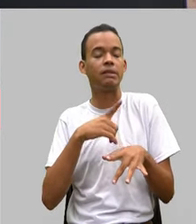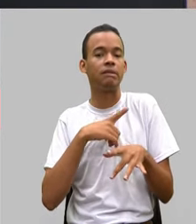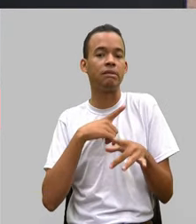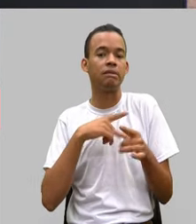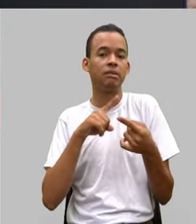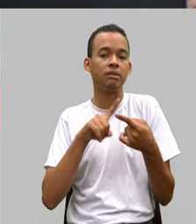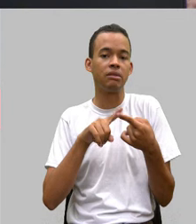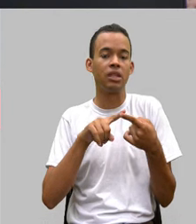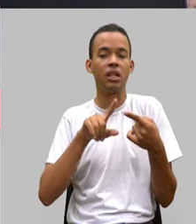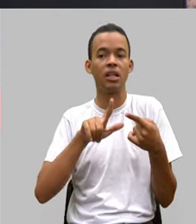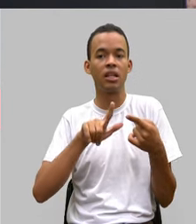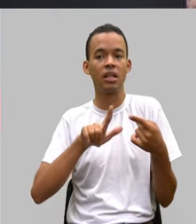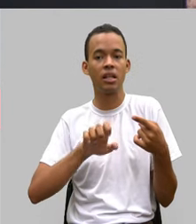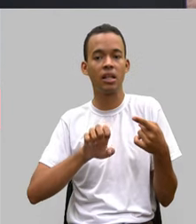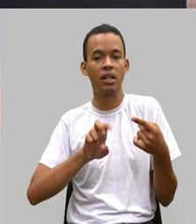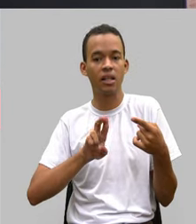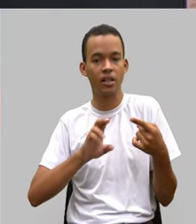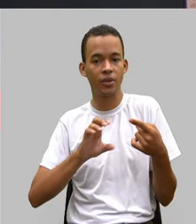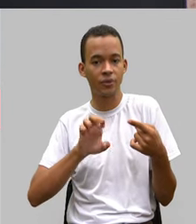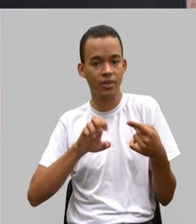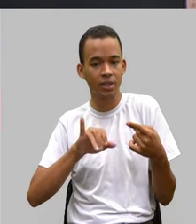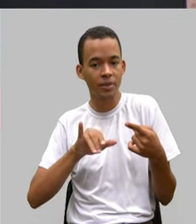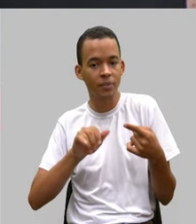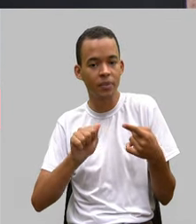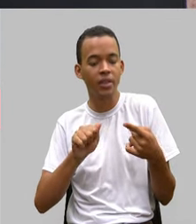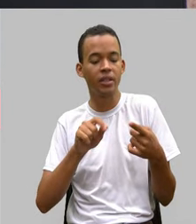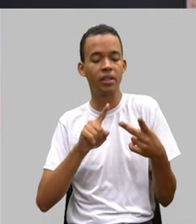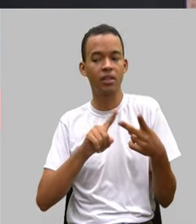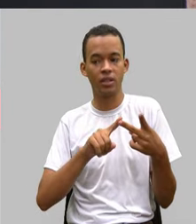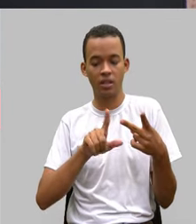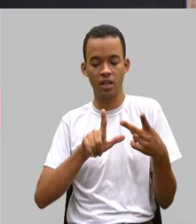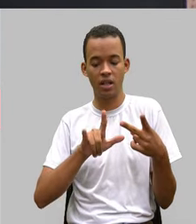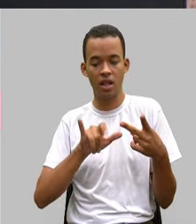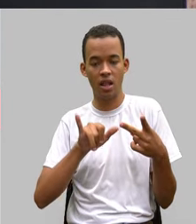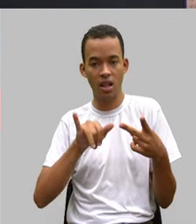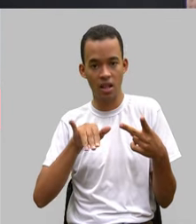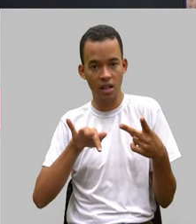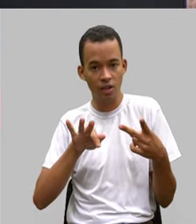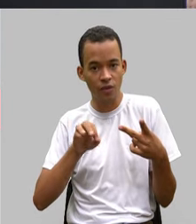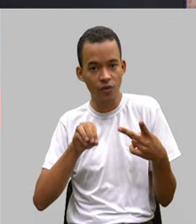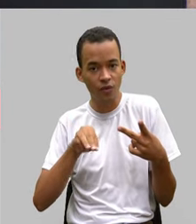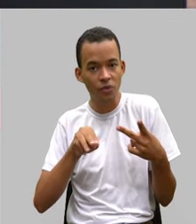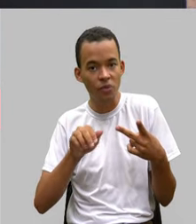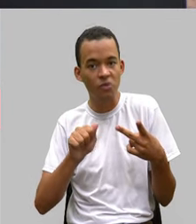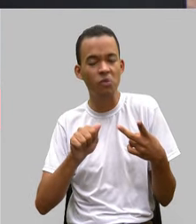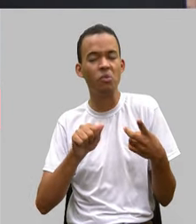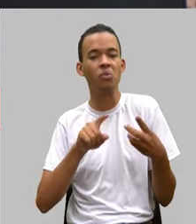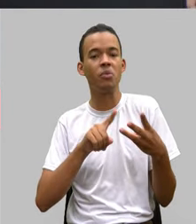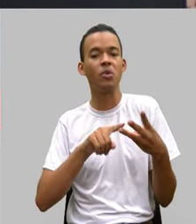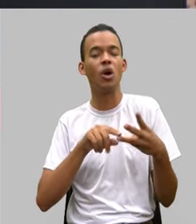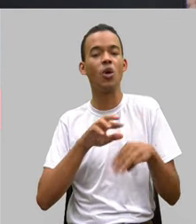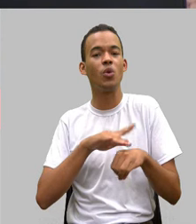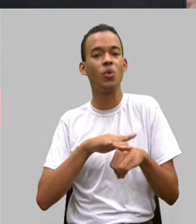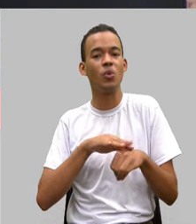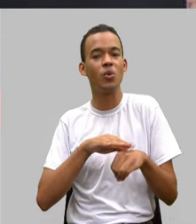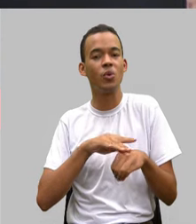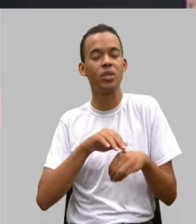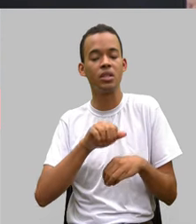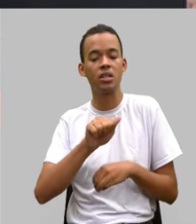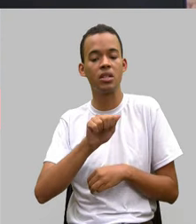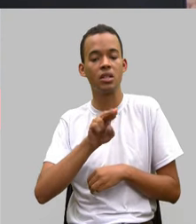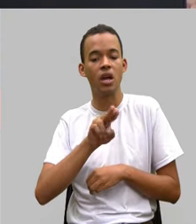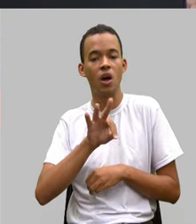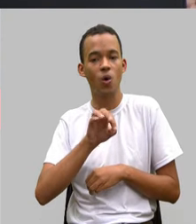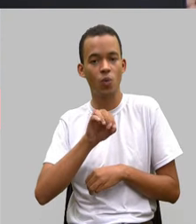OS Fas e as doenças autoimunes e eu realmente eh nunca na minha vida havia lido em